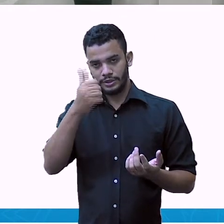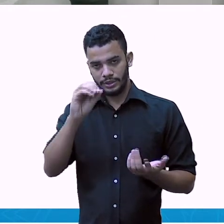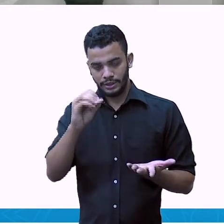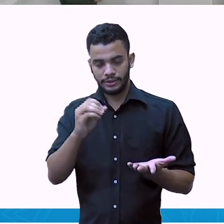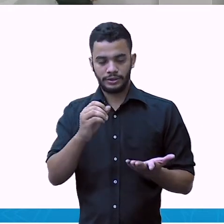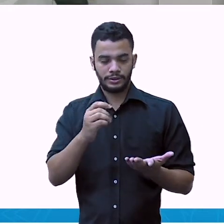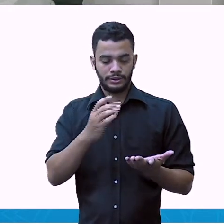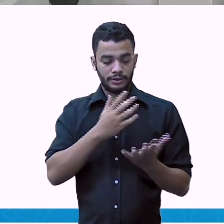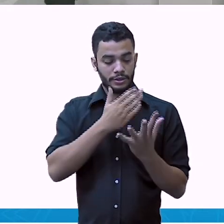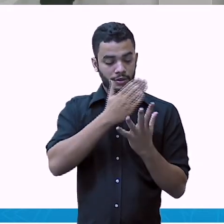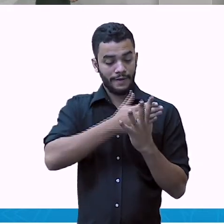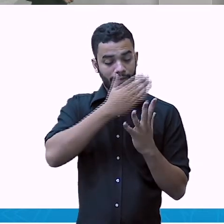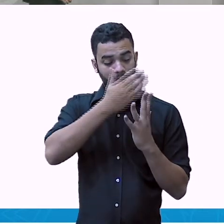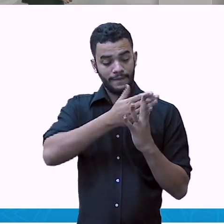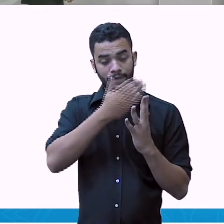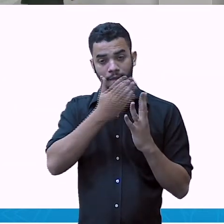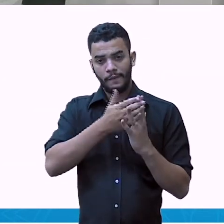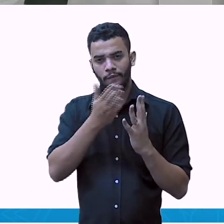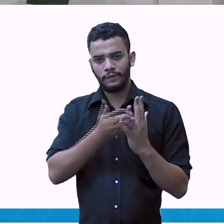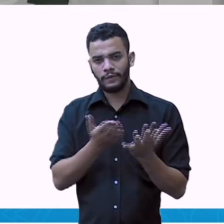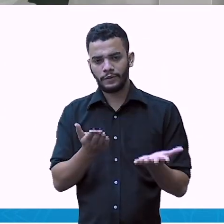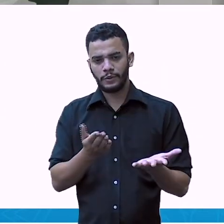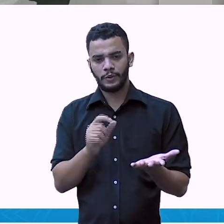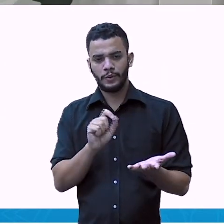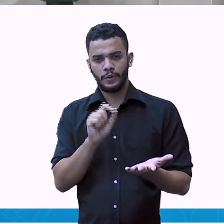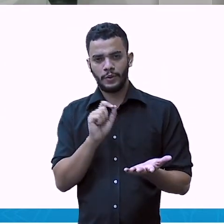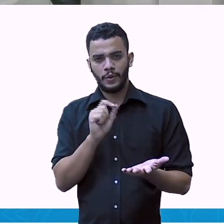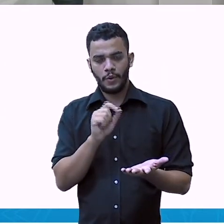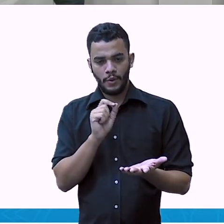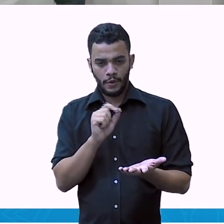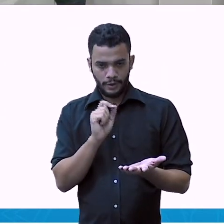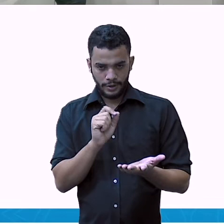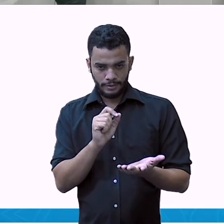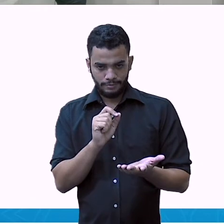valor. E ele vai pagar este valor durante